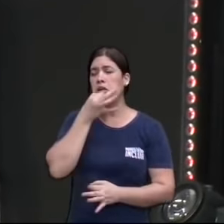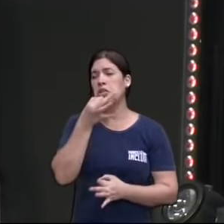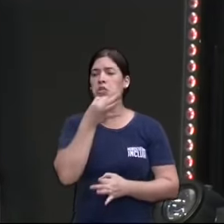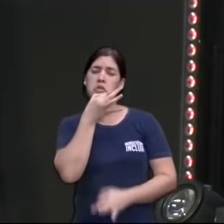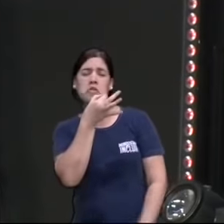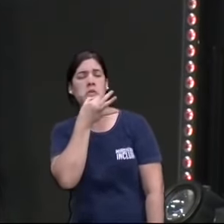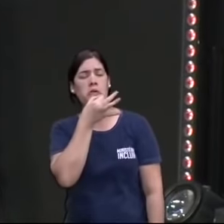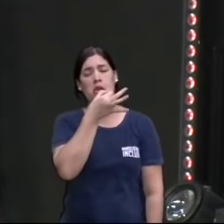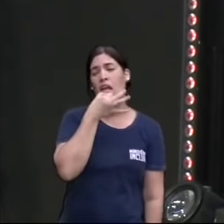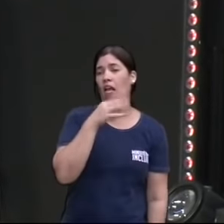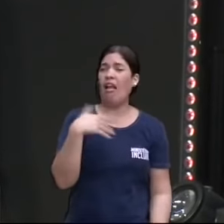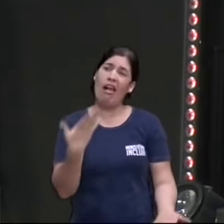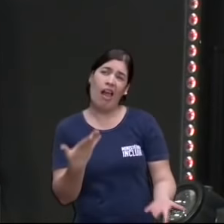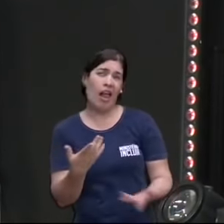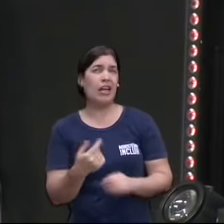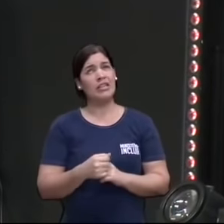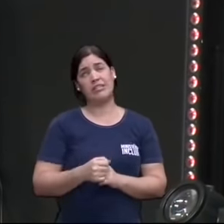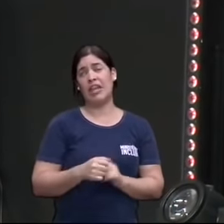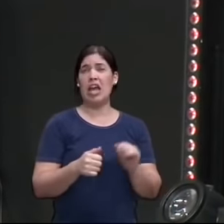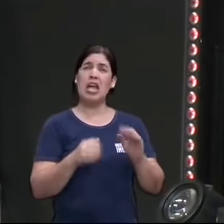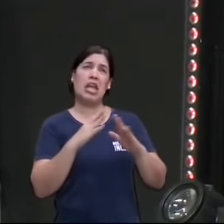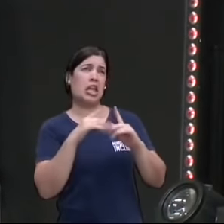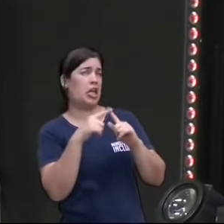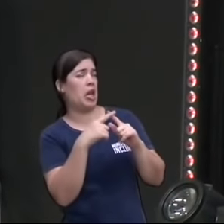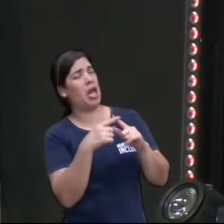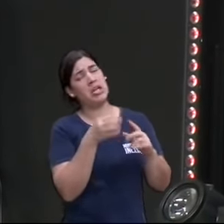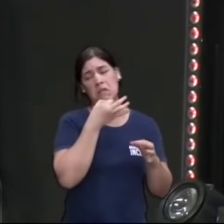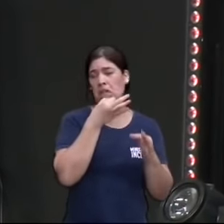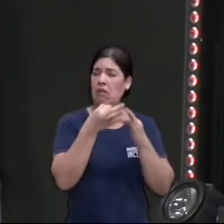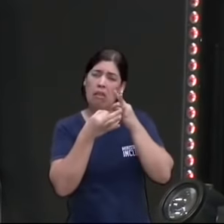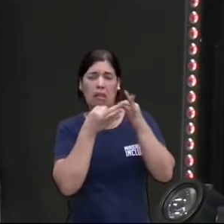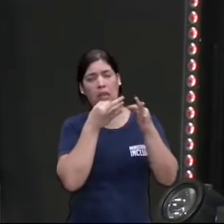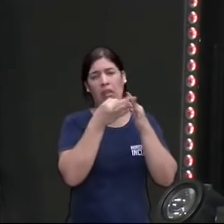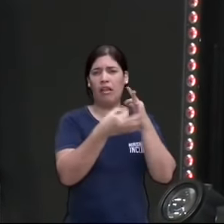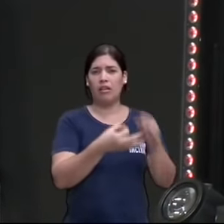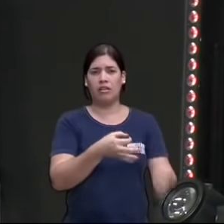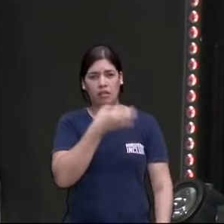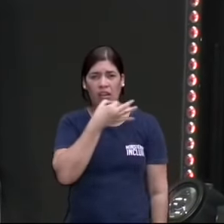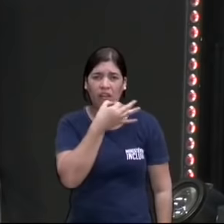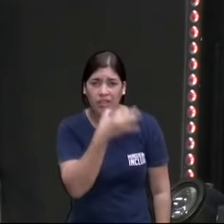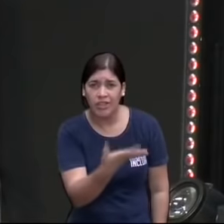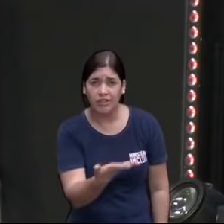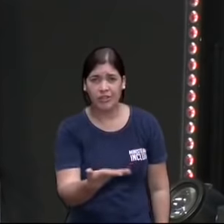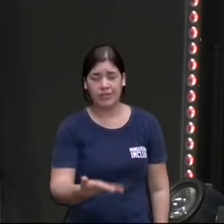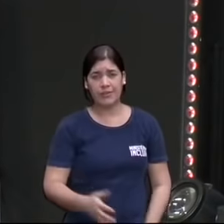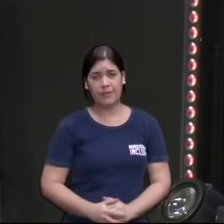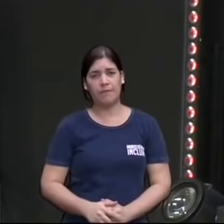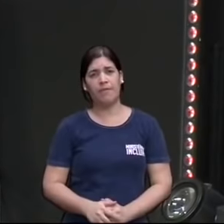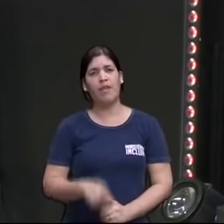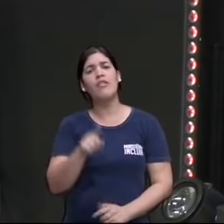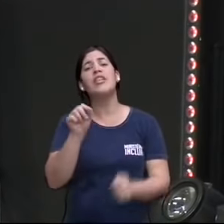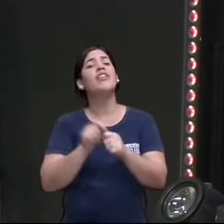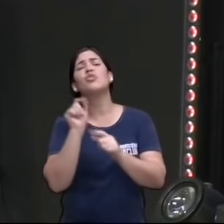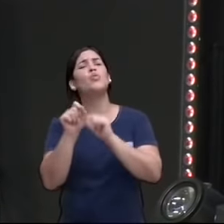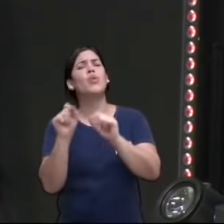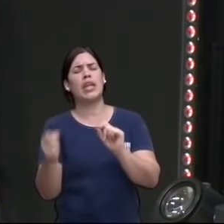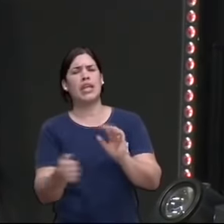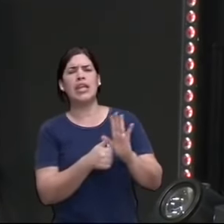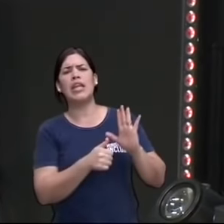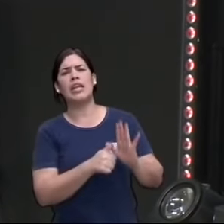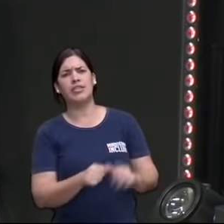Porque... a igreja, porque a igreja, tá, o que você faz na igreja?